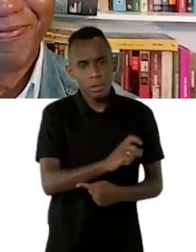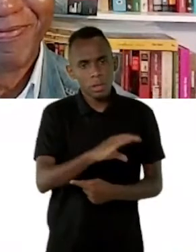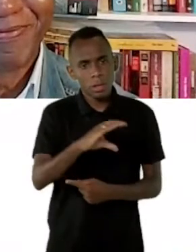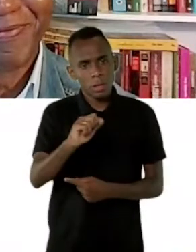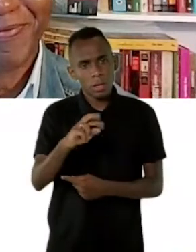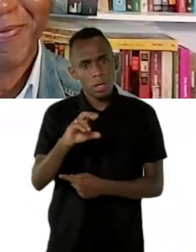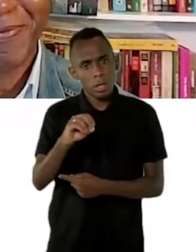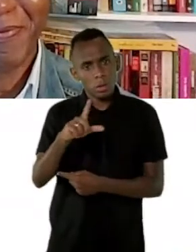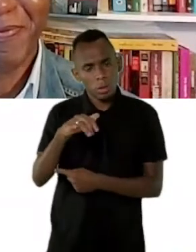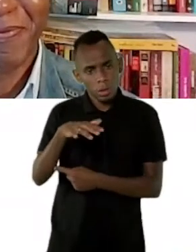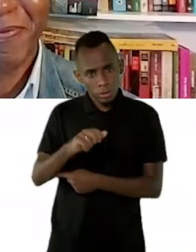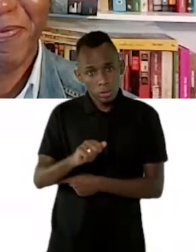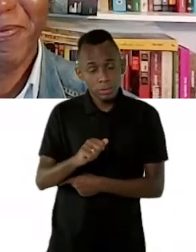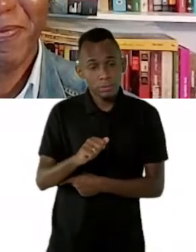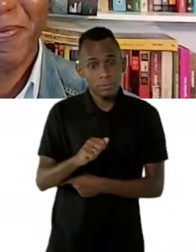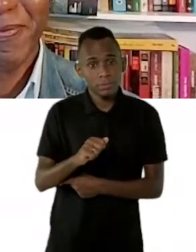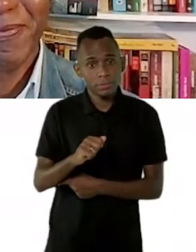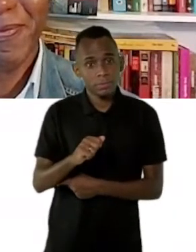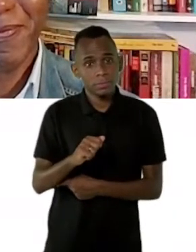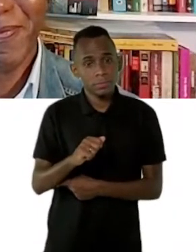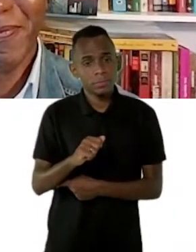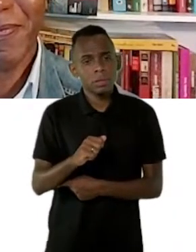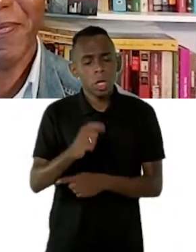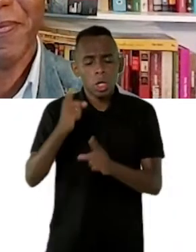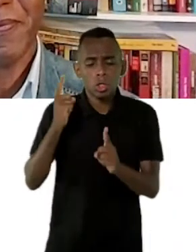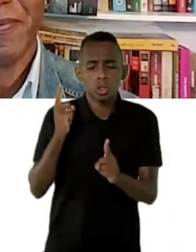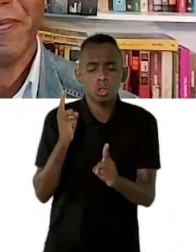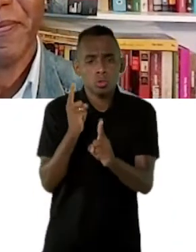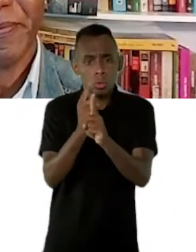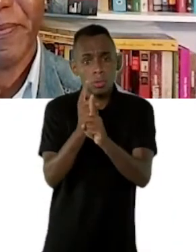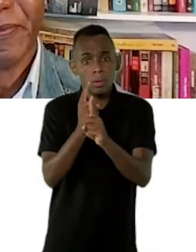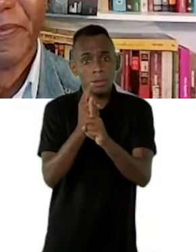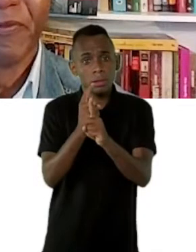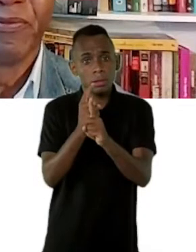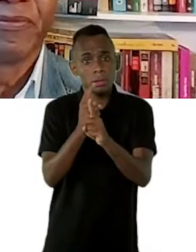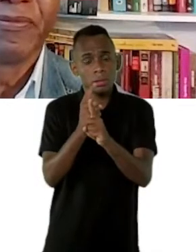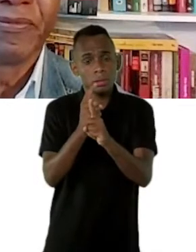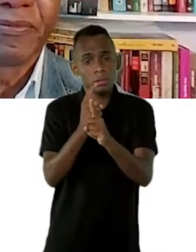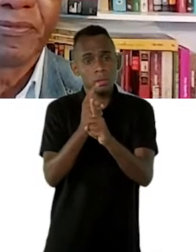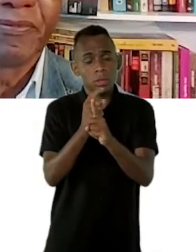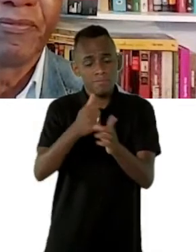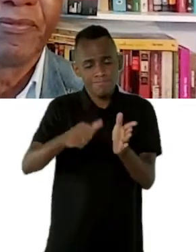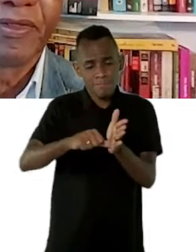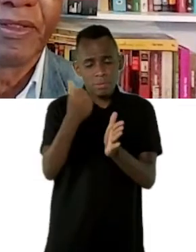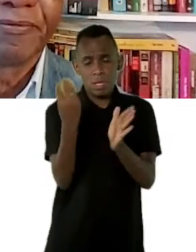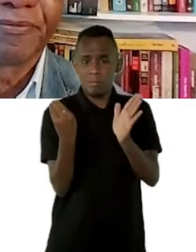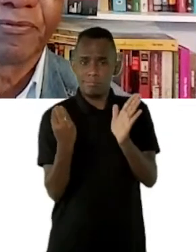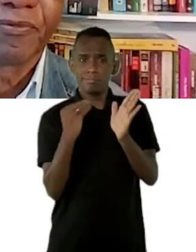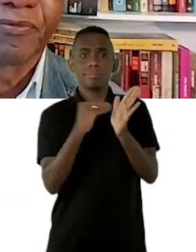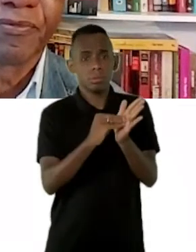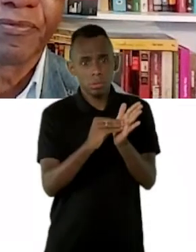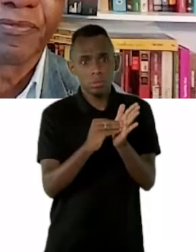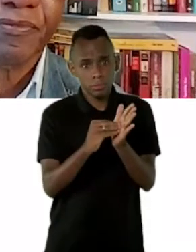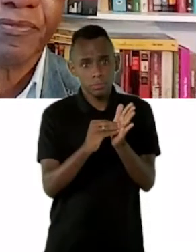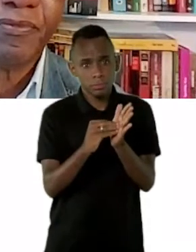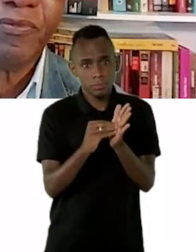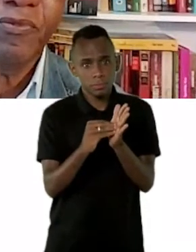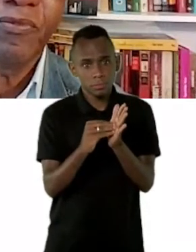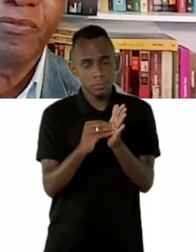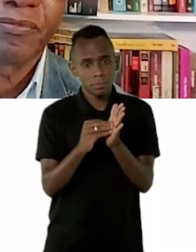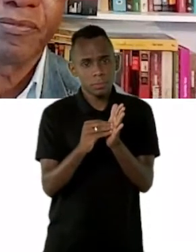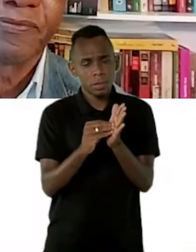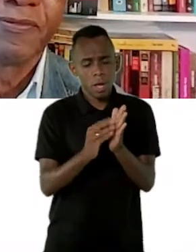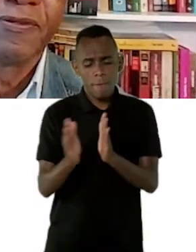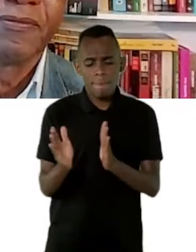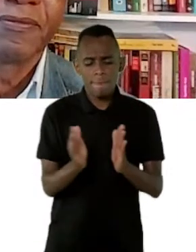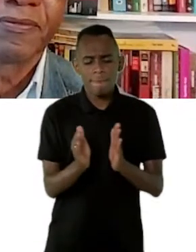talvez a gente tenha um resultado bom nisso. Da descoberta da Carolina e da sua primeira publicação, e essa fase que